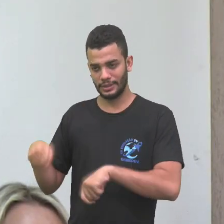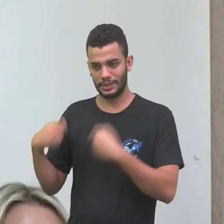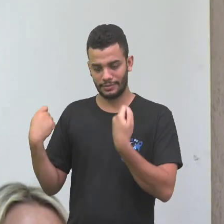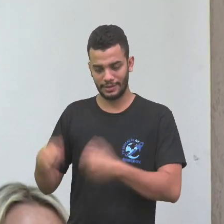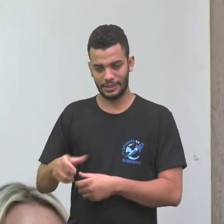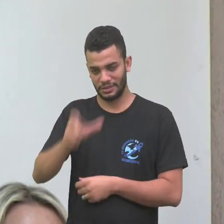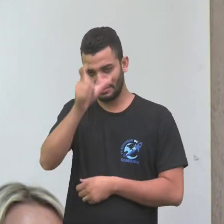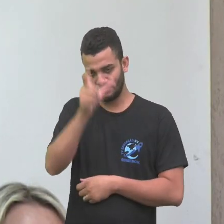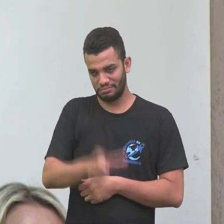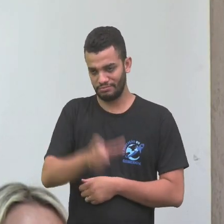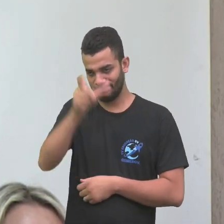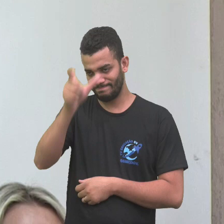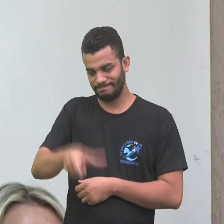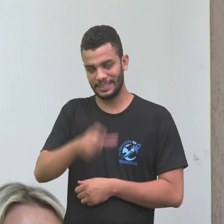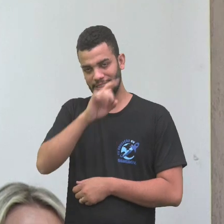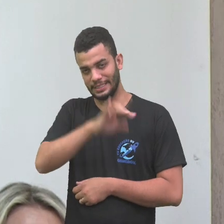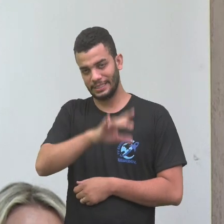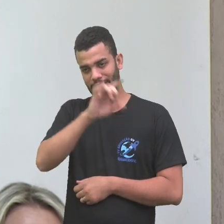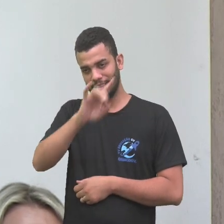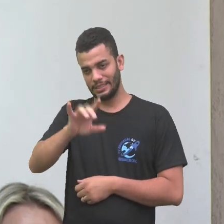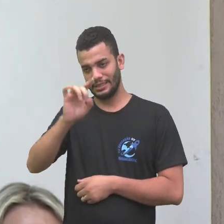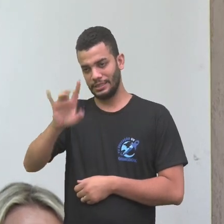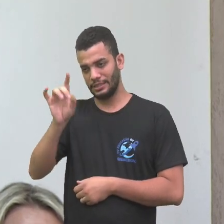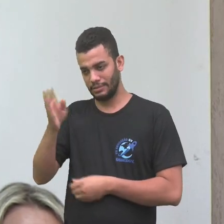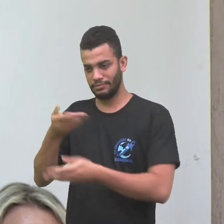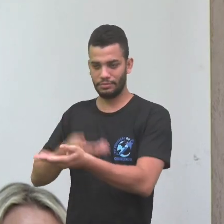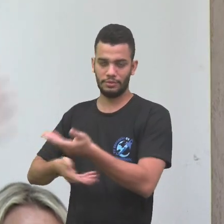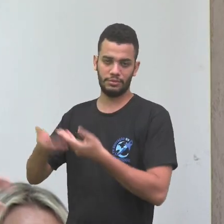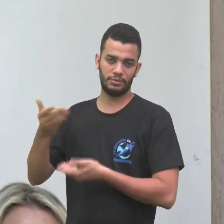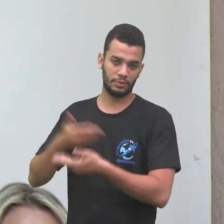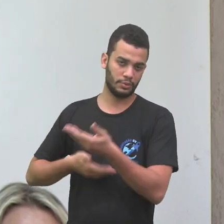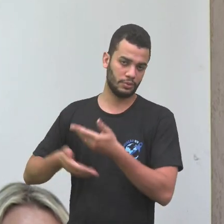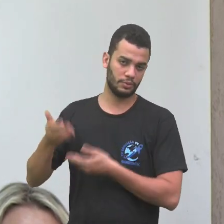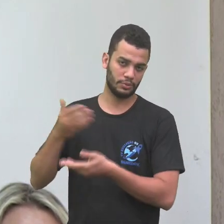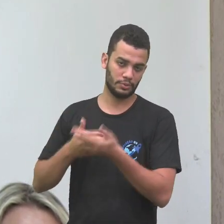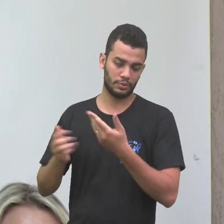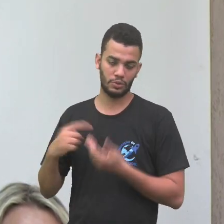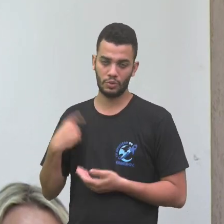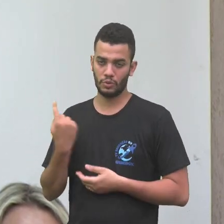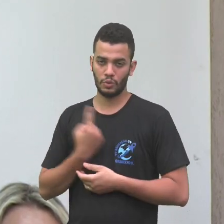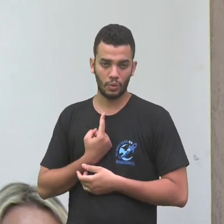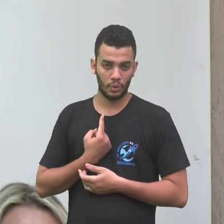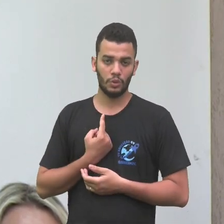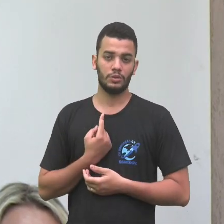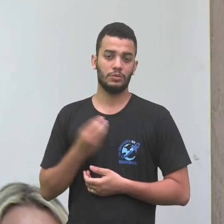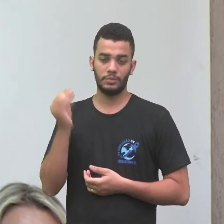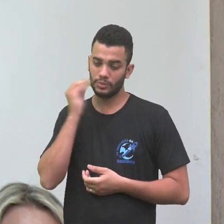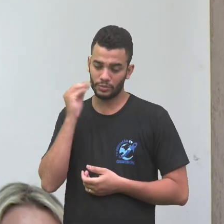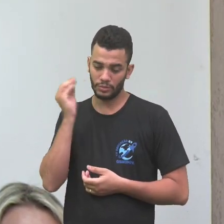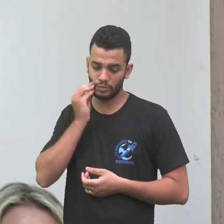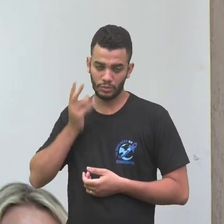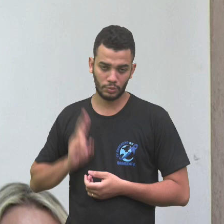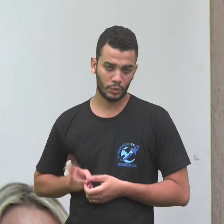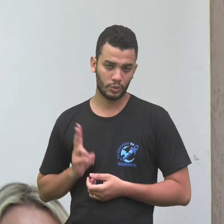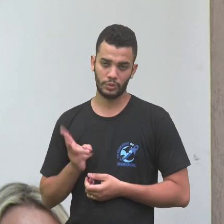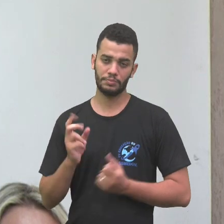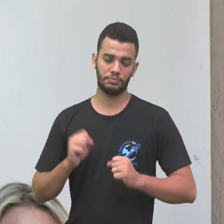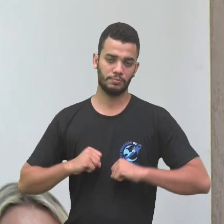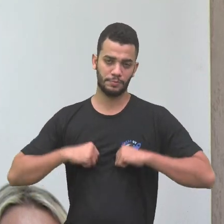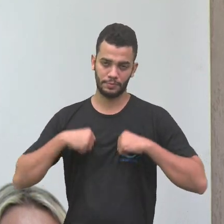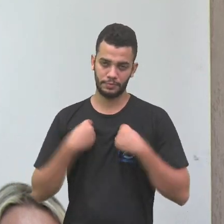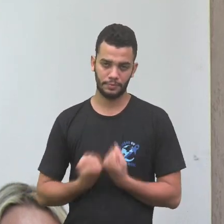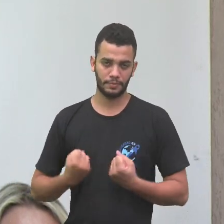está acontecendo na educação de governador Valadares e nós, na retaguarda, o que a gente puder fazer para dar o amparo, que a gente